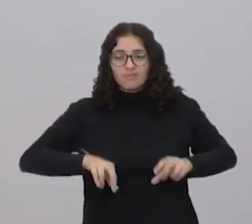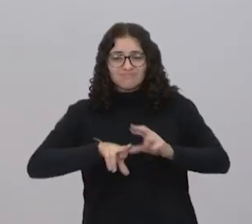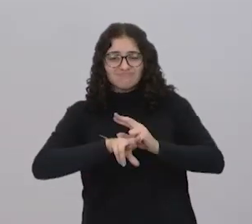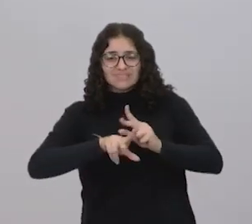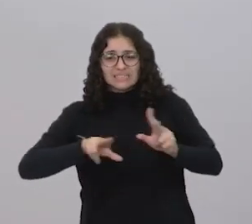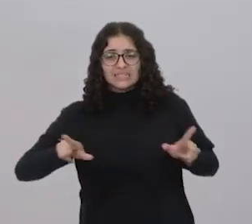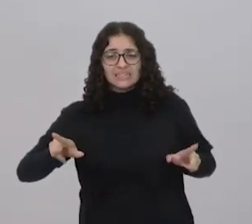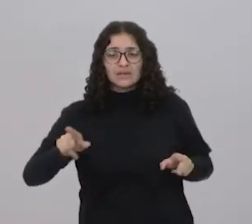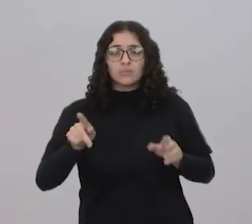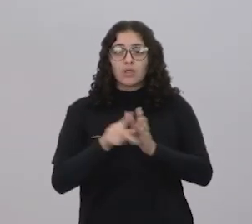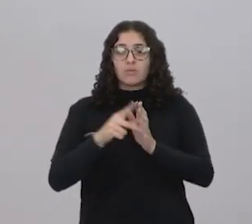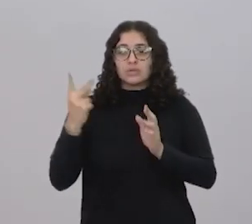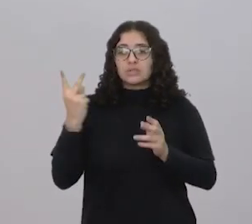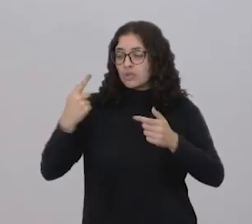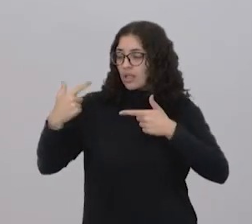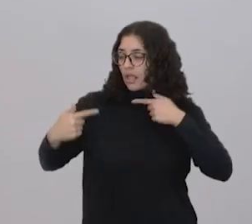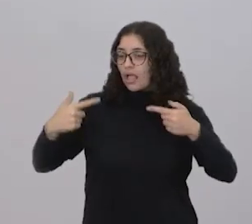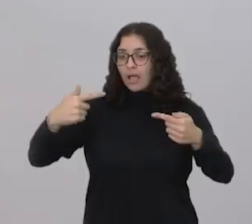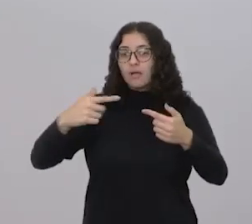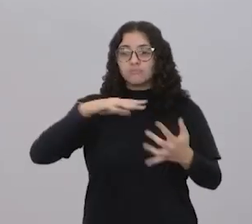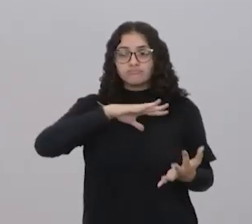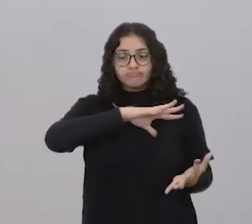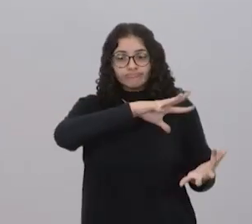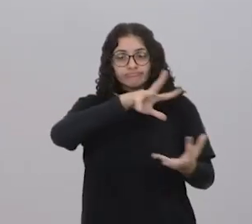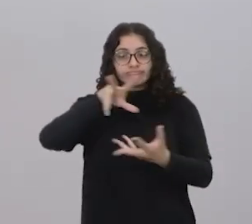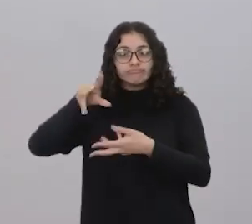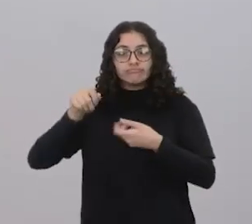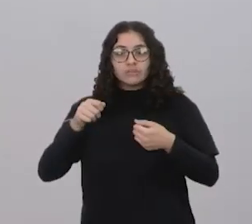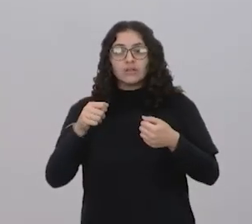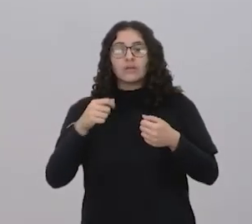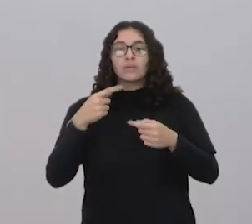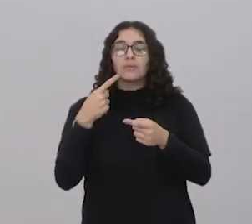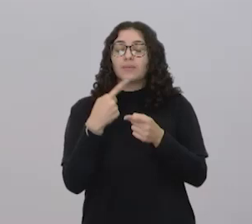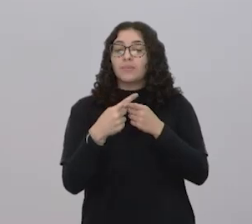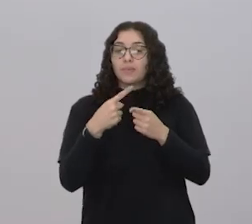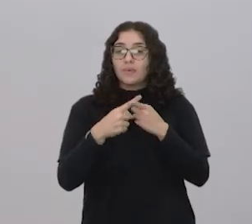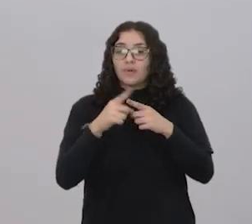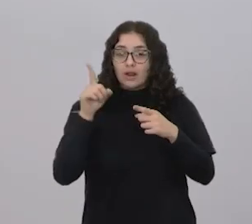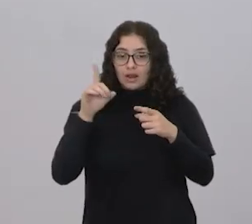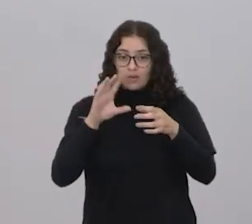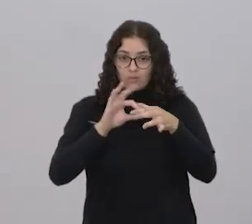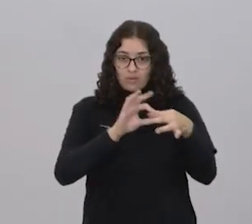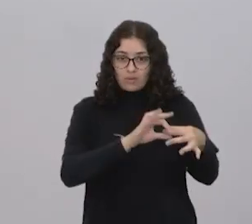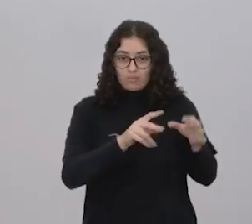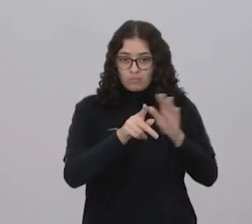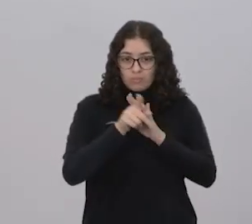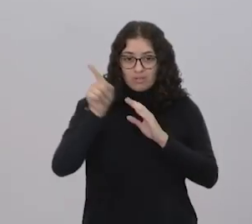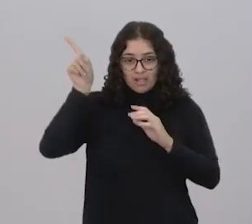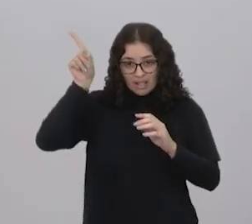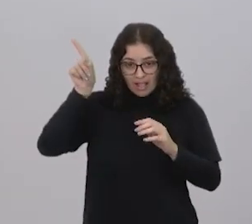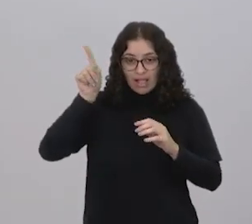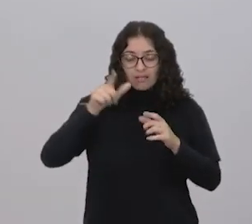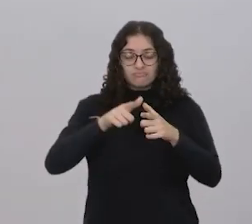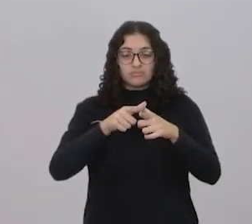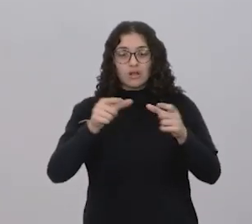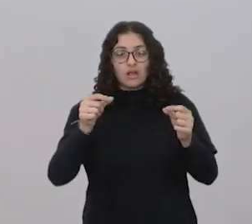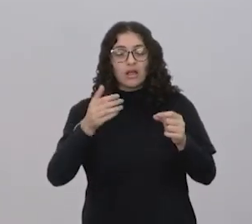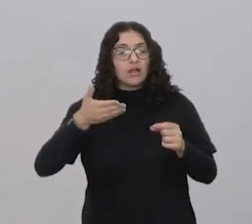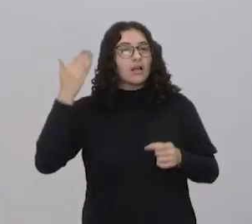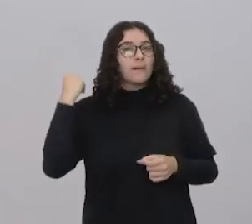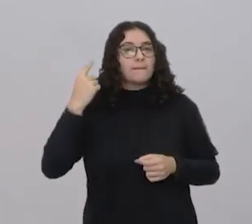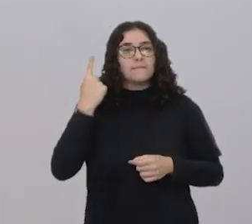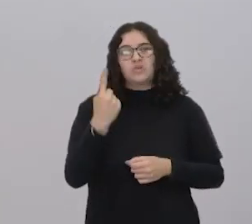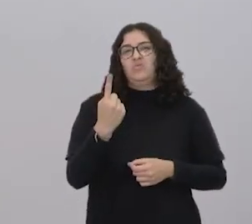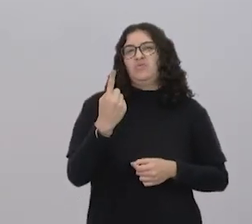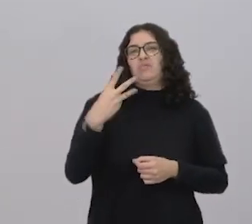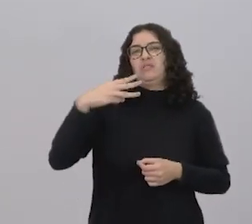contexto da Segunda Guerra Mundial, sendo ampliado, porque no contexto asiático ela começou antes de